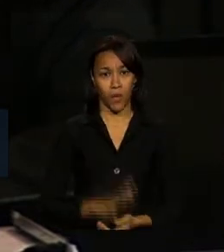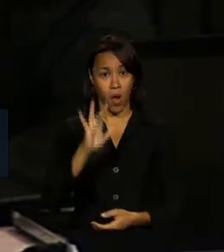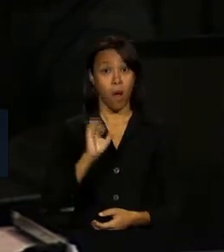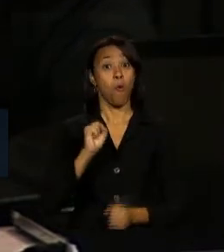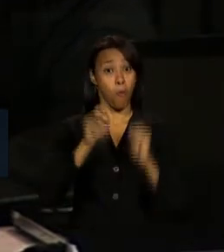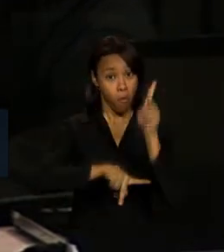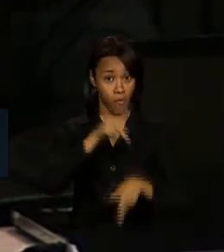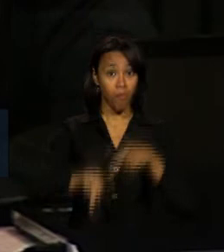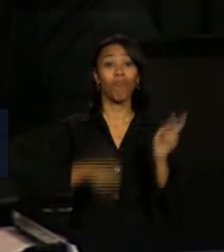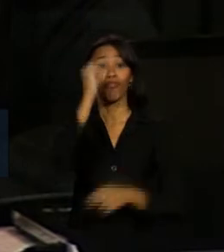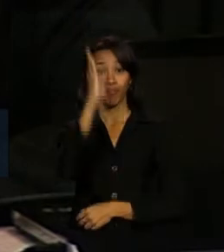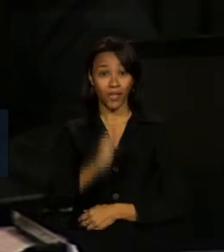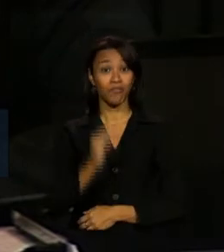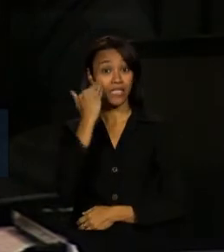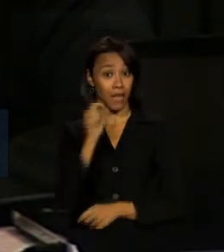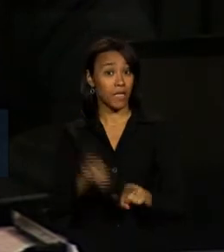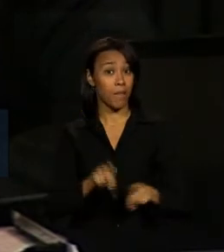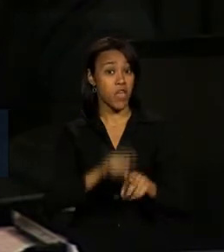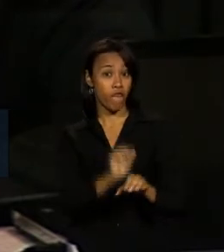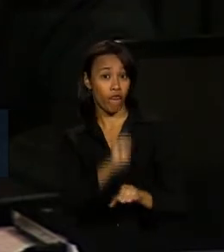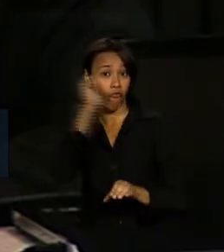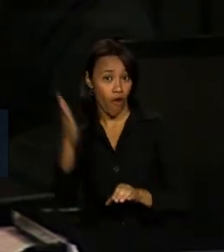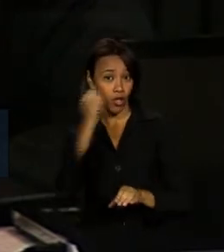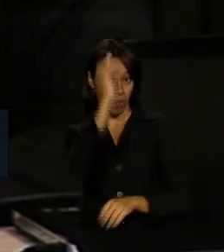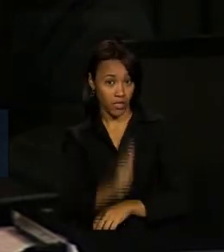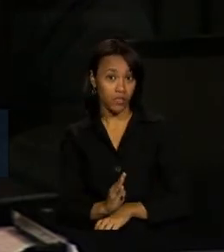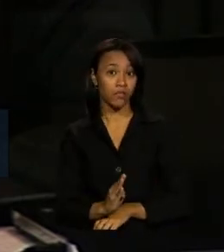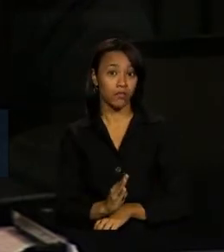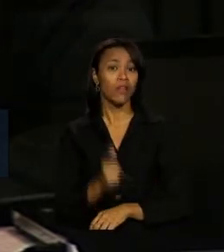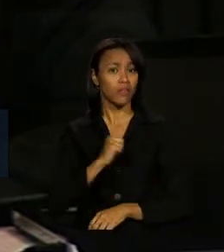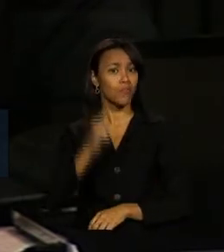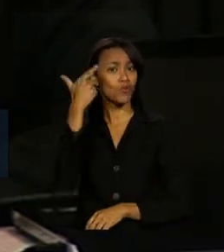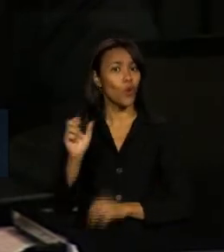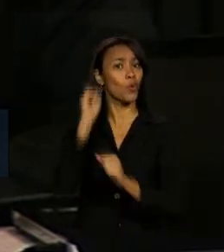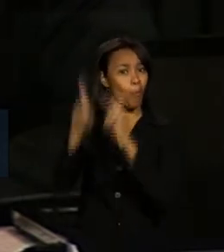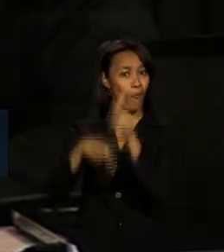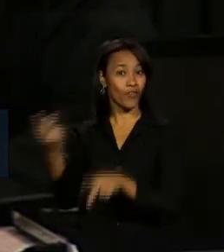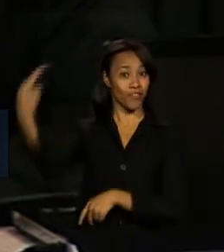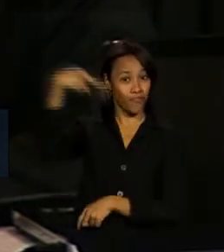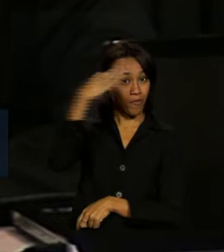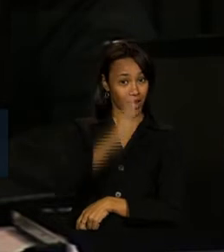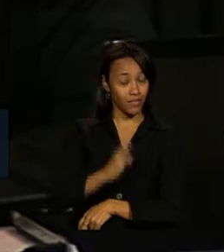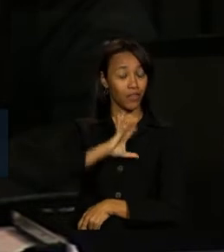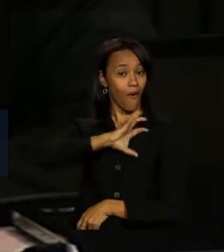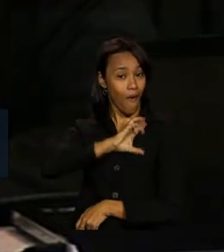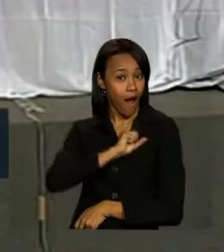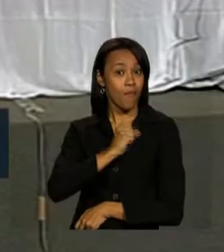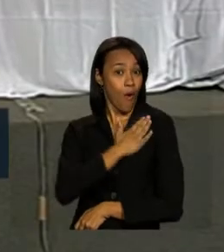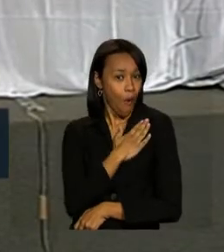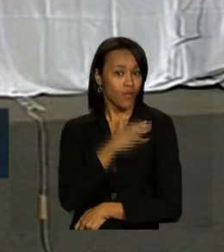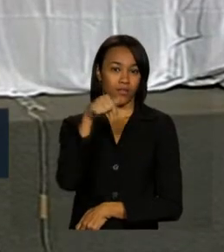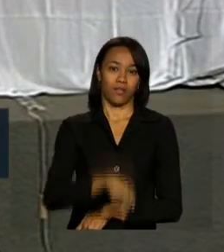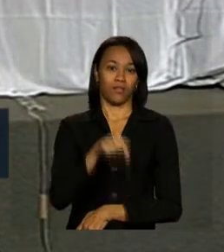também que fora do Brasil tem outros povos que gostam muito do Brasil, por